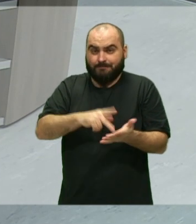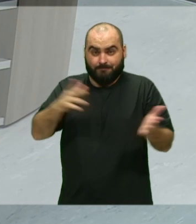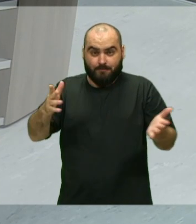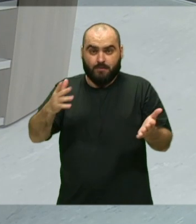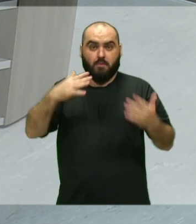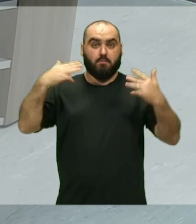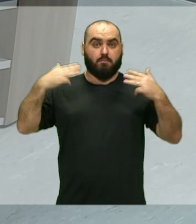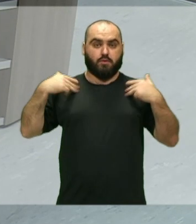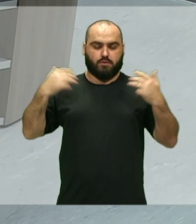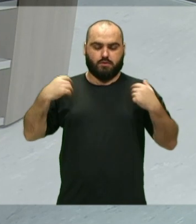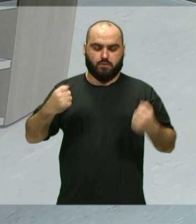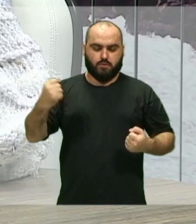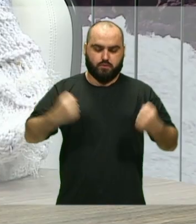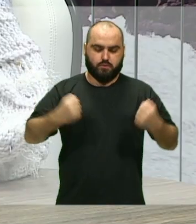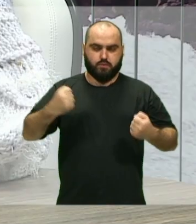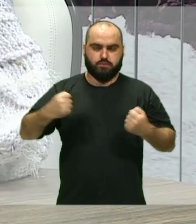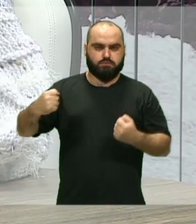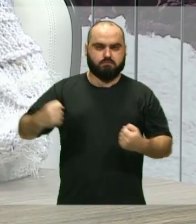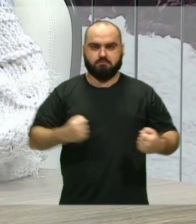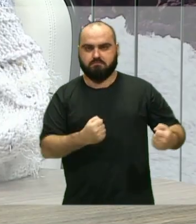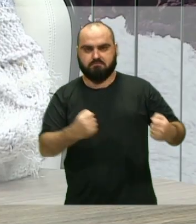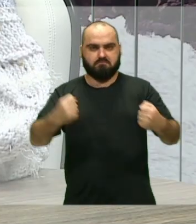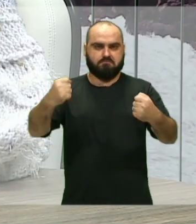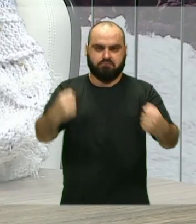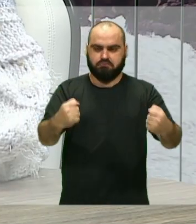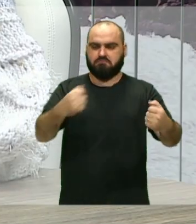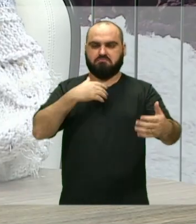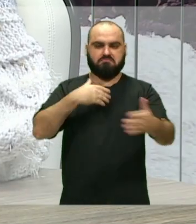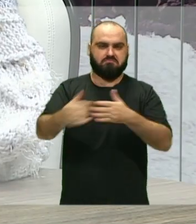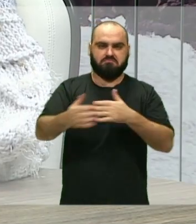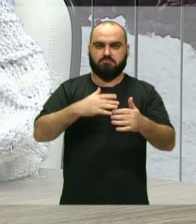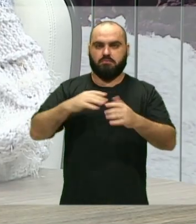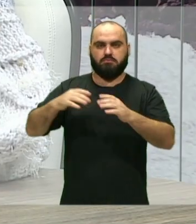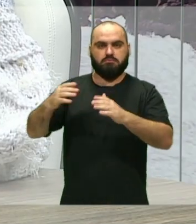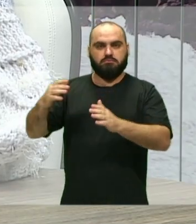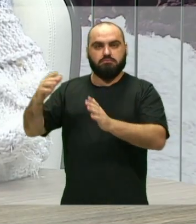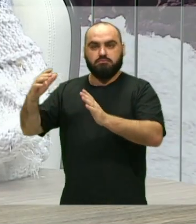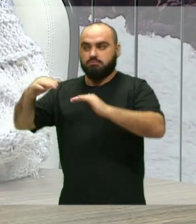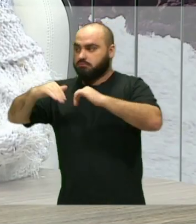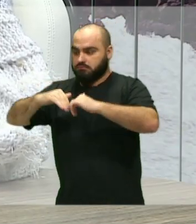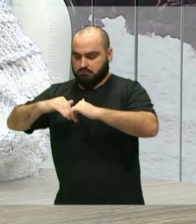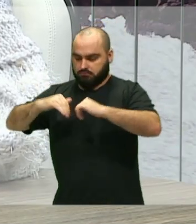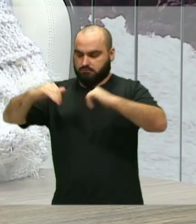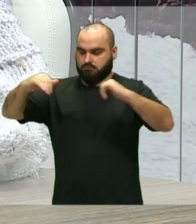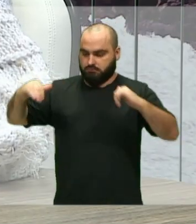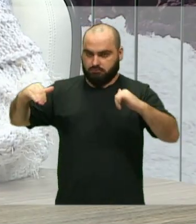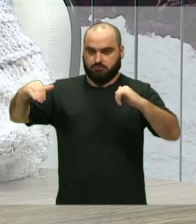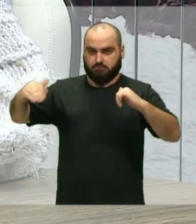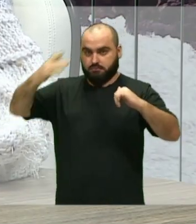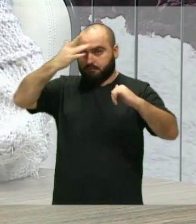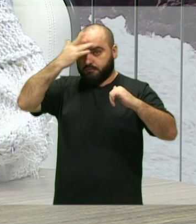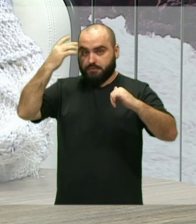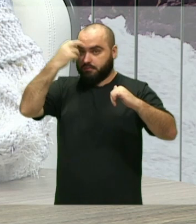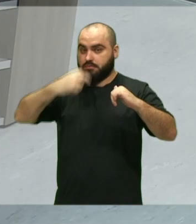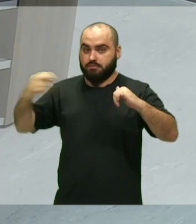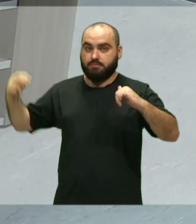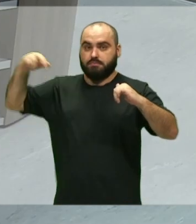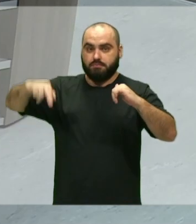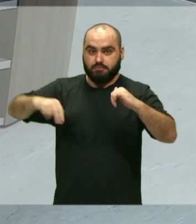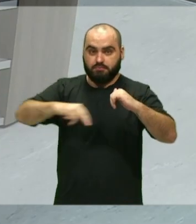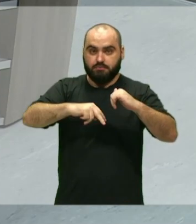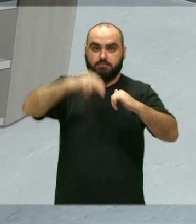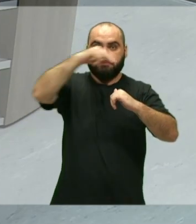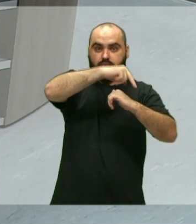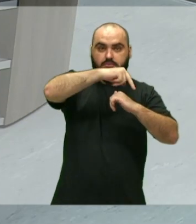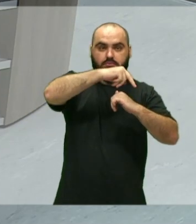do ônibus para o ônibus de qualquer jeito, afastado da plataforma. O que está acontecendo? Então, o